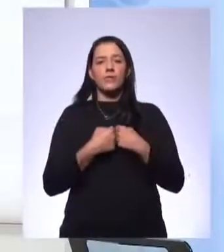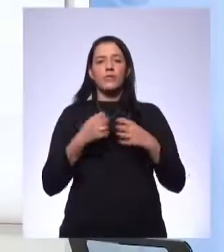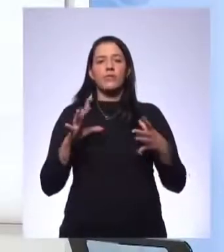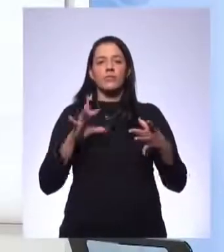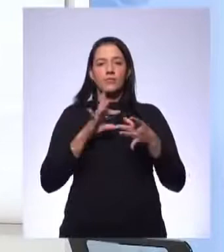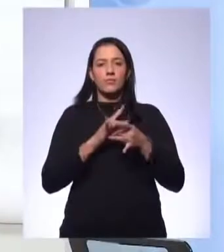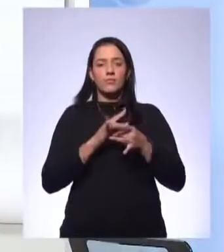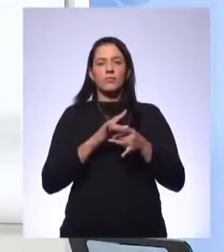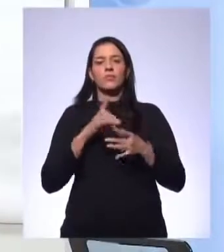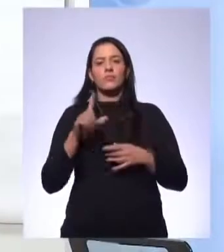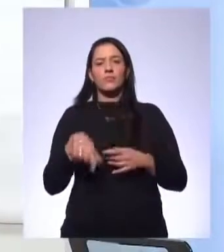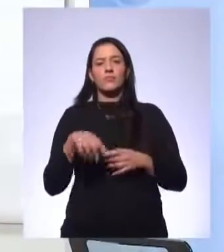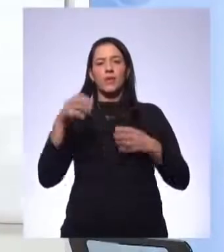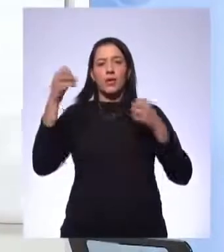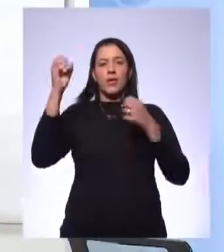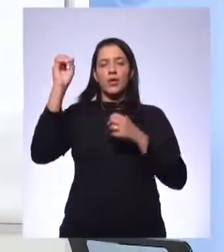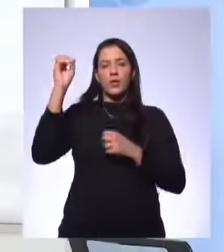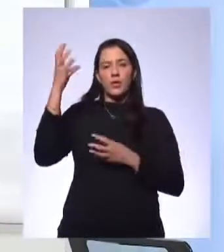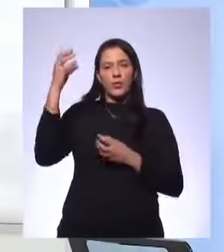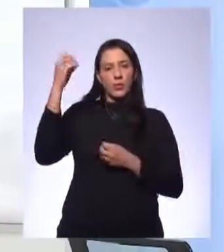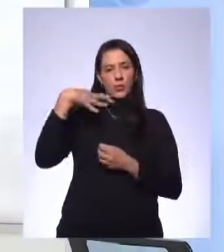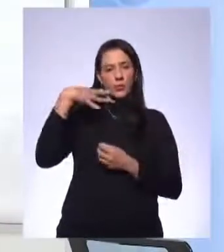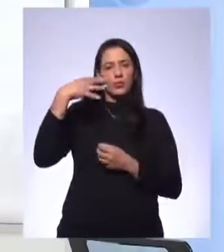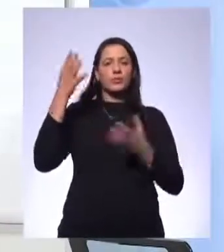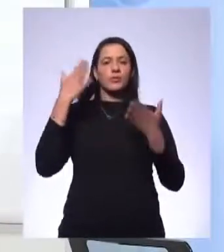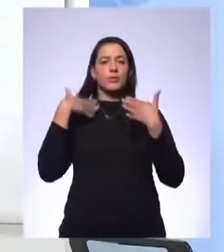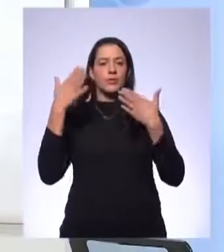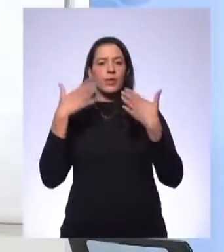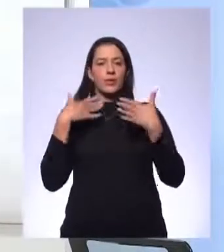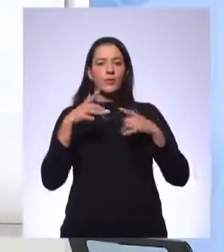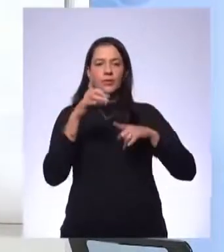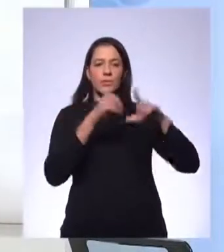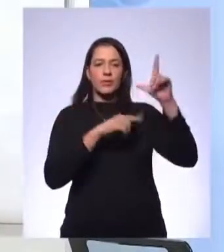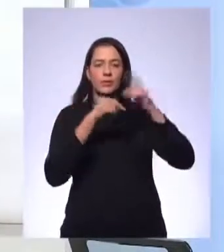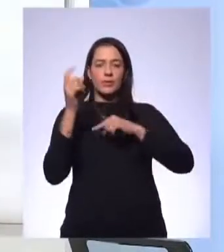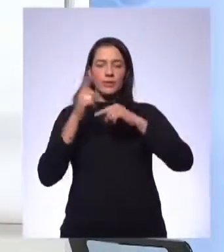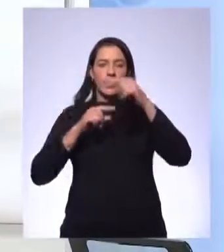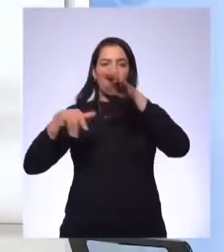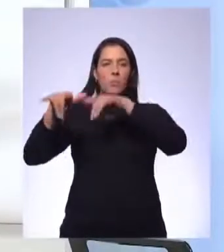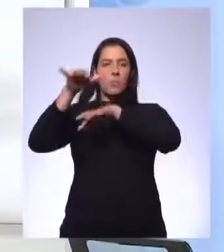é que tem a emissão de luz e calor. E olha que a gente tem estrela no universo